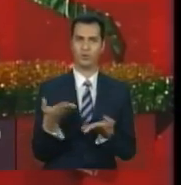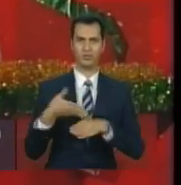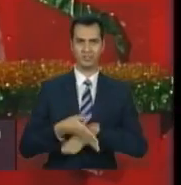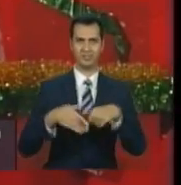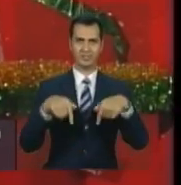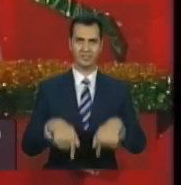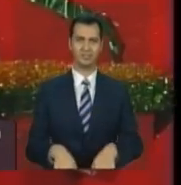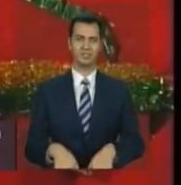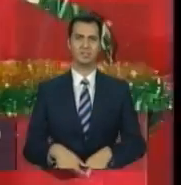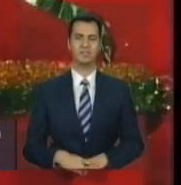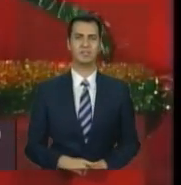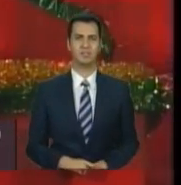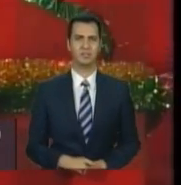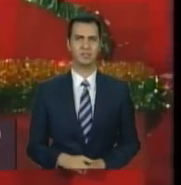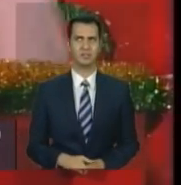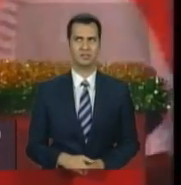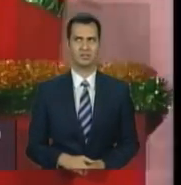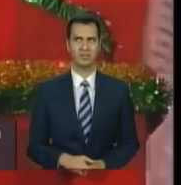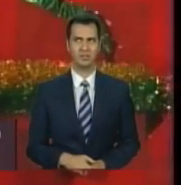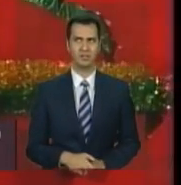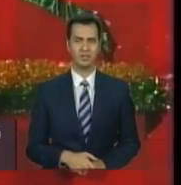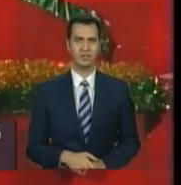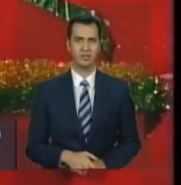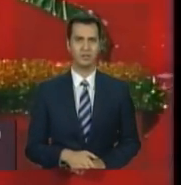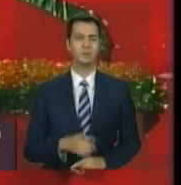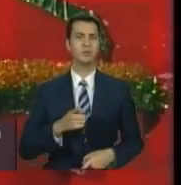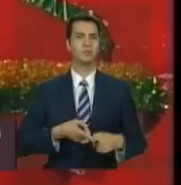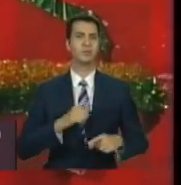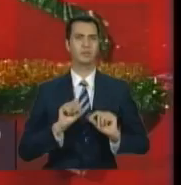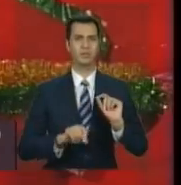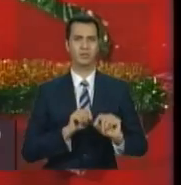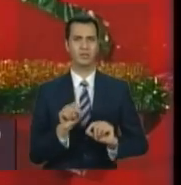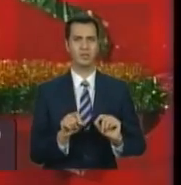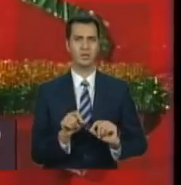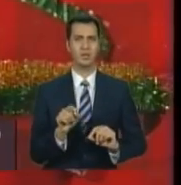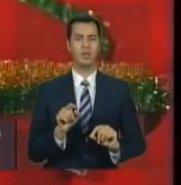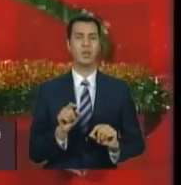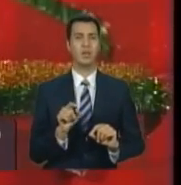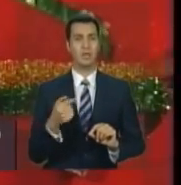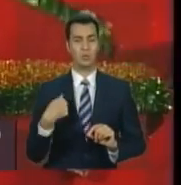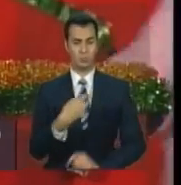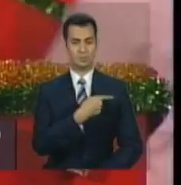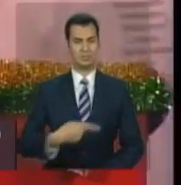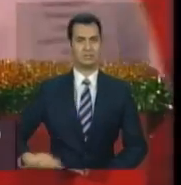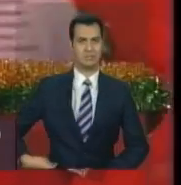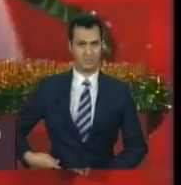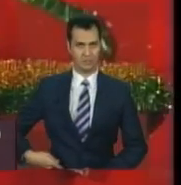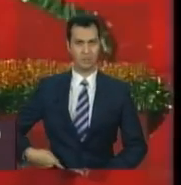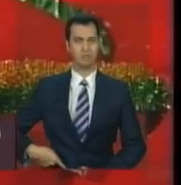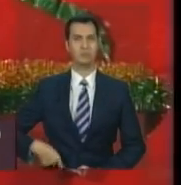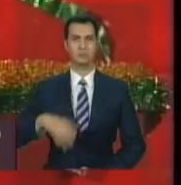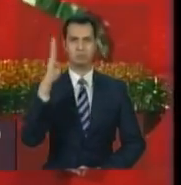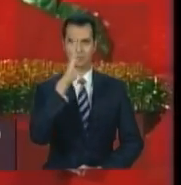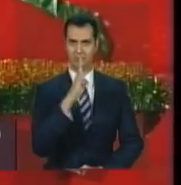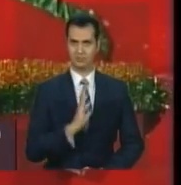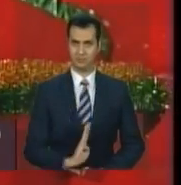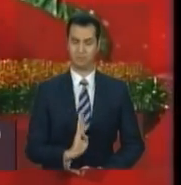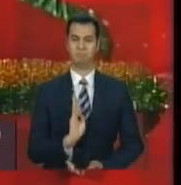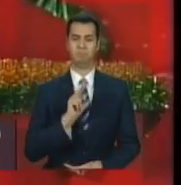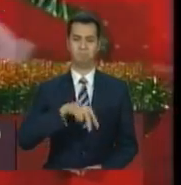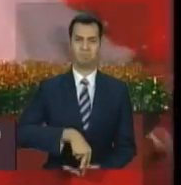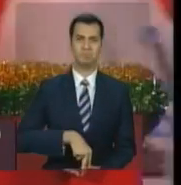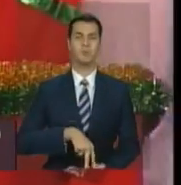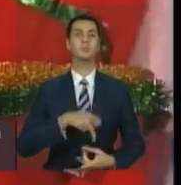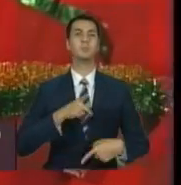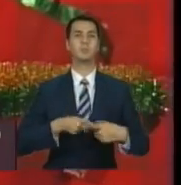vez, para assumir esse compromisso com todos vocês, da